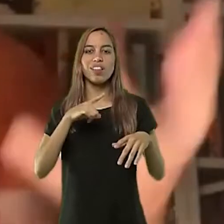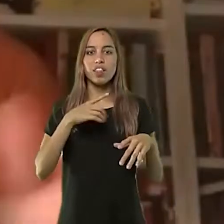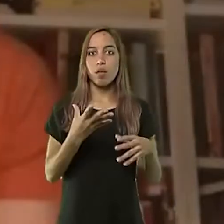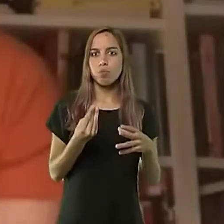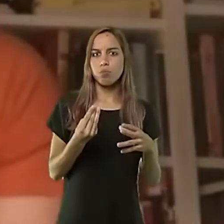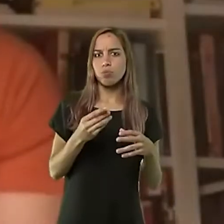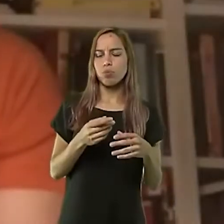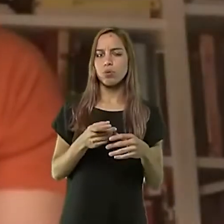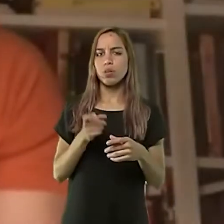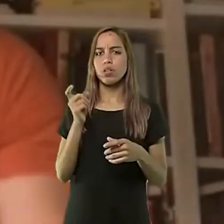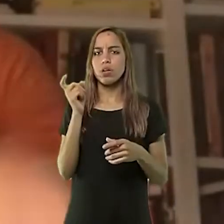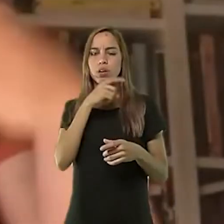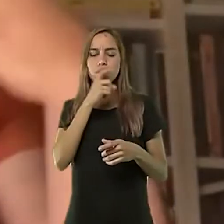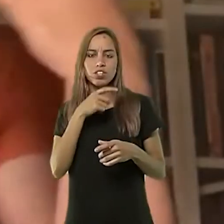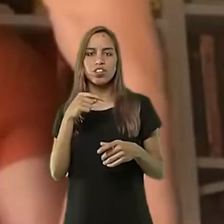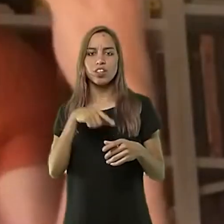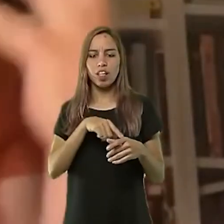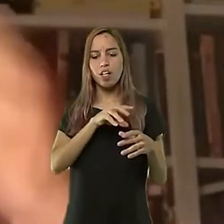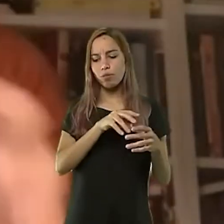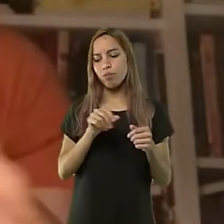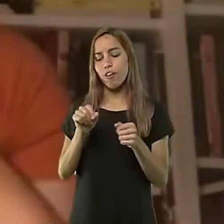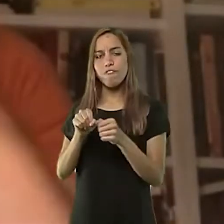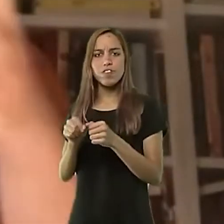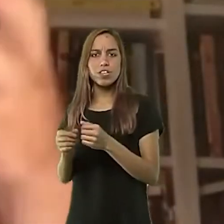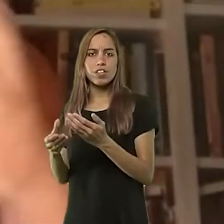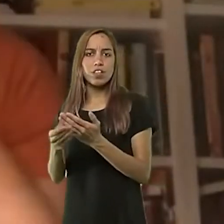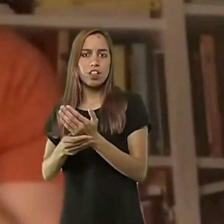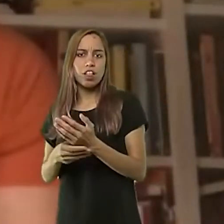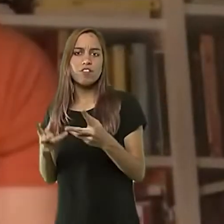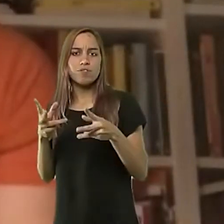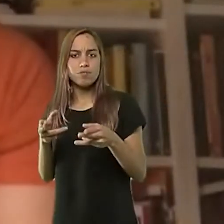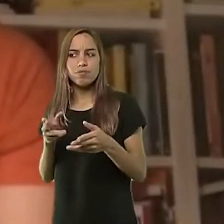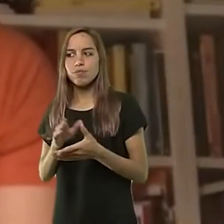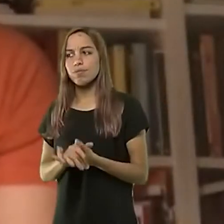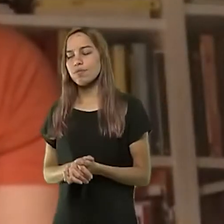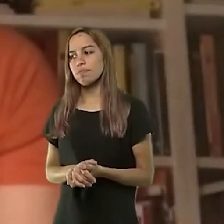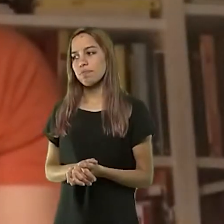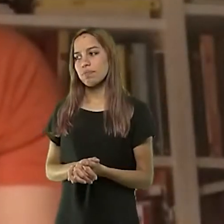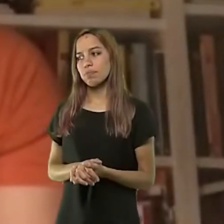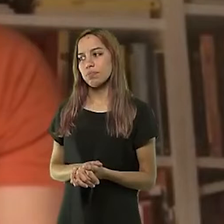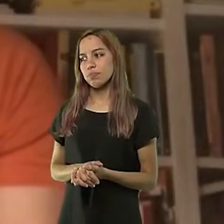toda uma invenção. Por exemplo, no último volume, ainda que